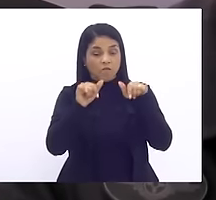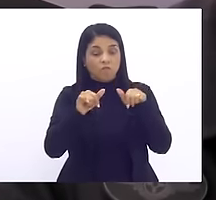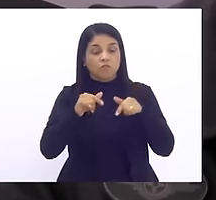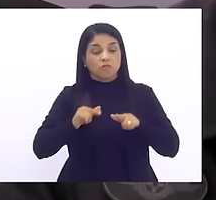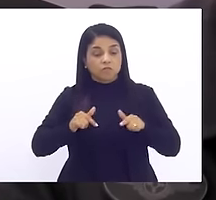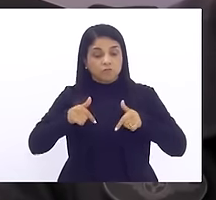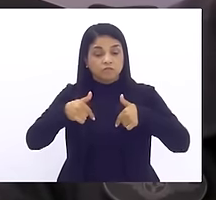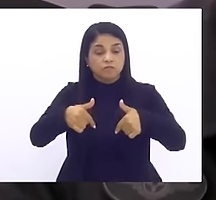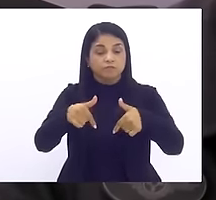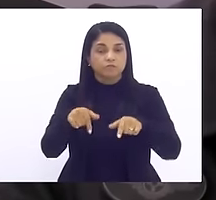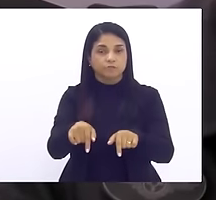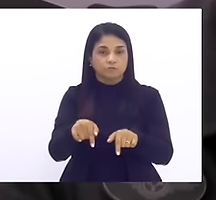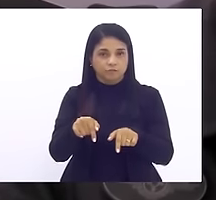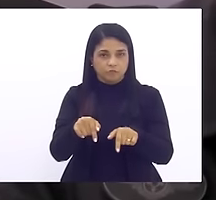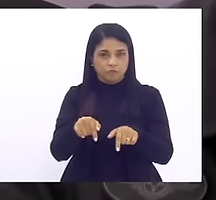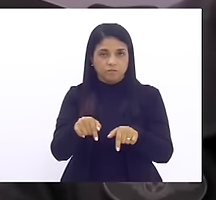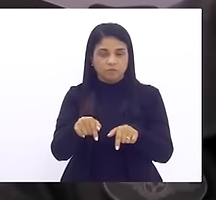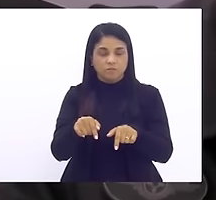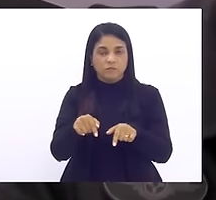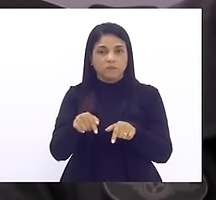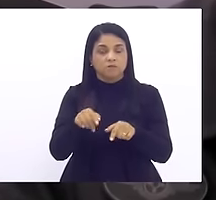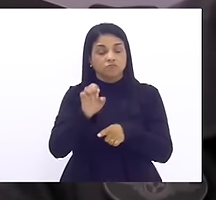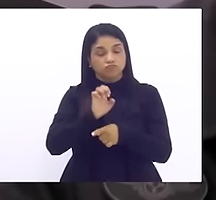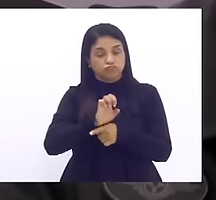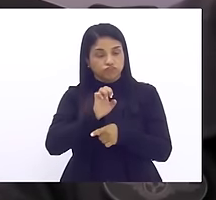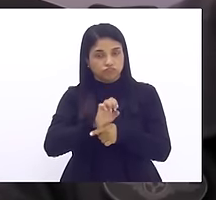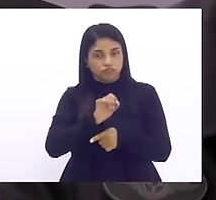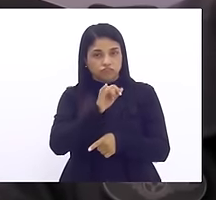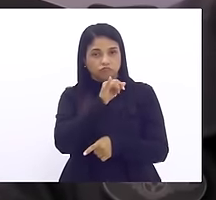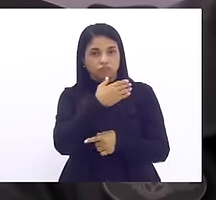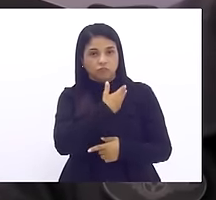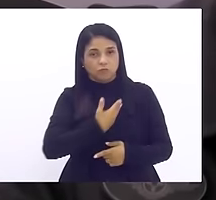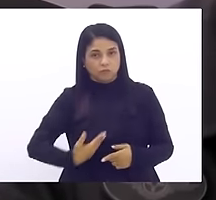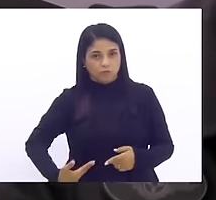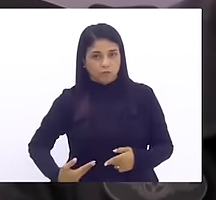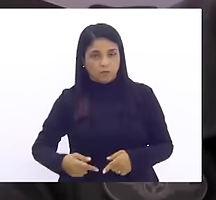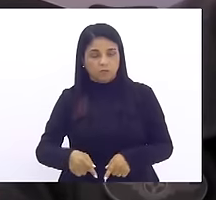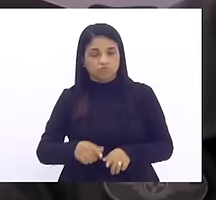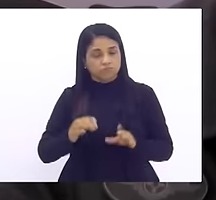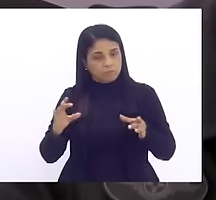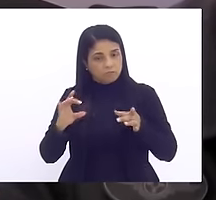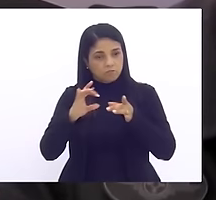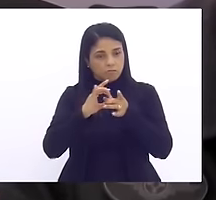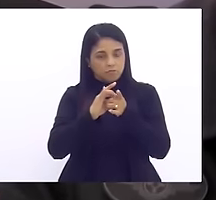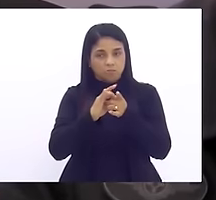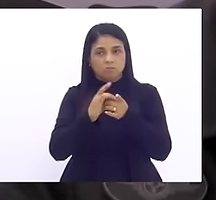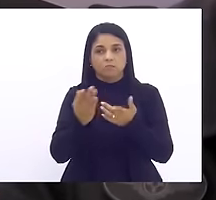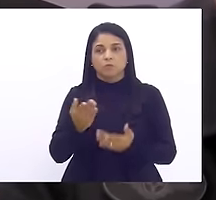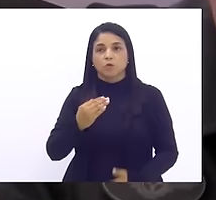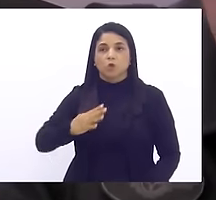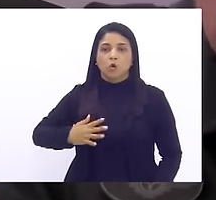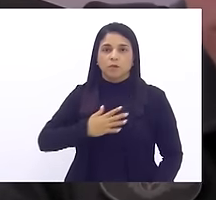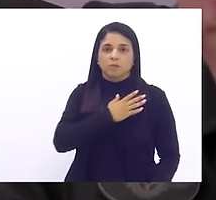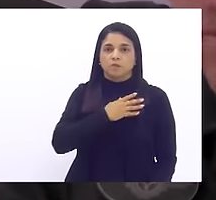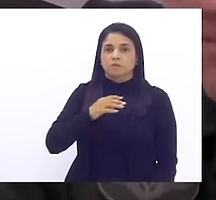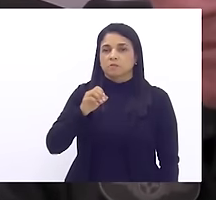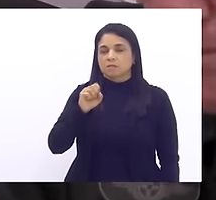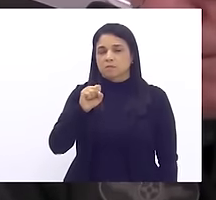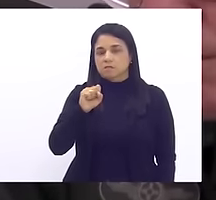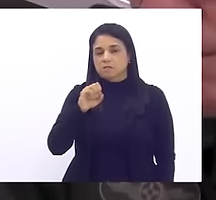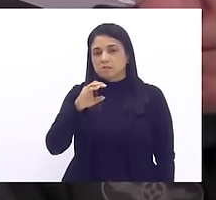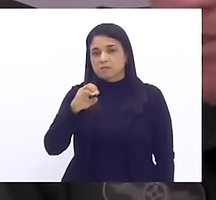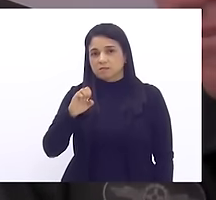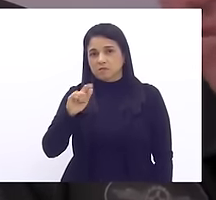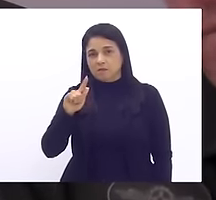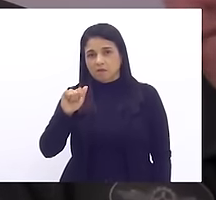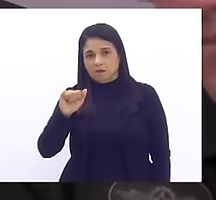Deputado é uma demanda do Governo do Estado em União de esforços Comandante ser gata aqui a polícia militar tem uma